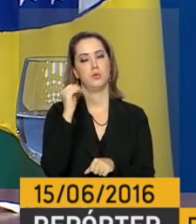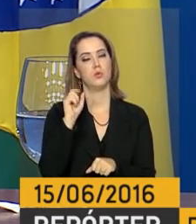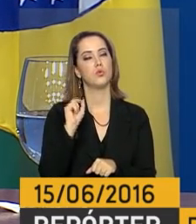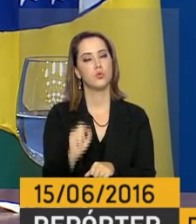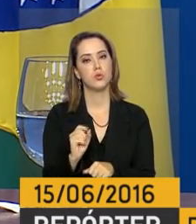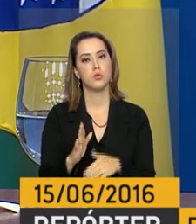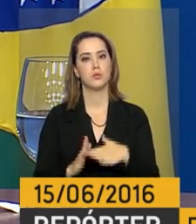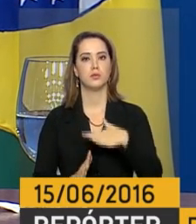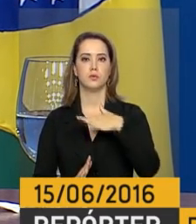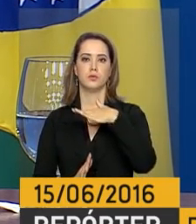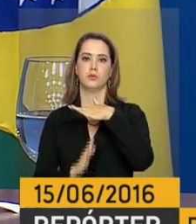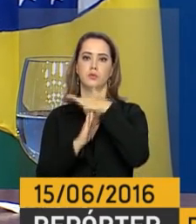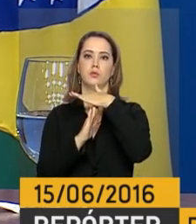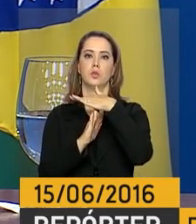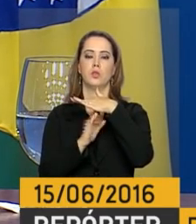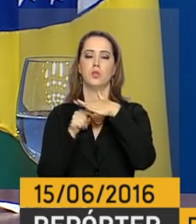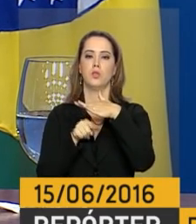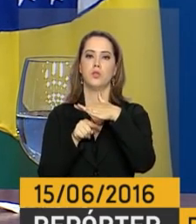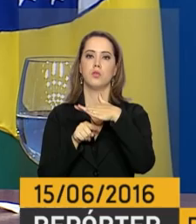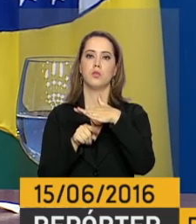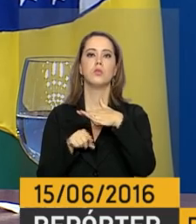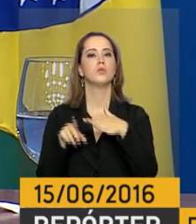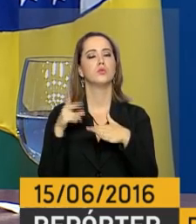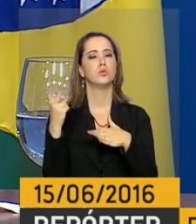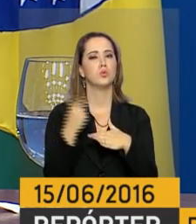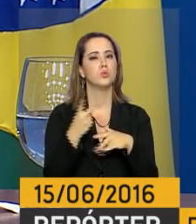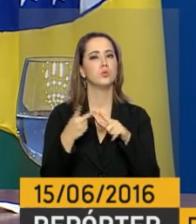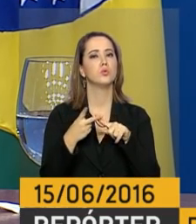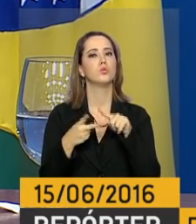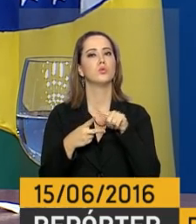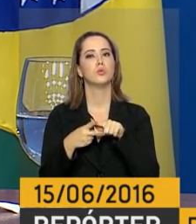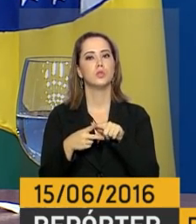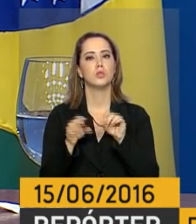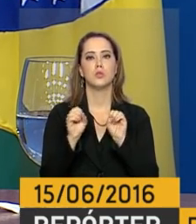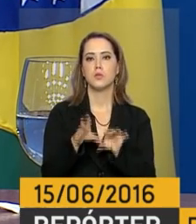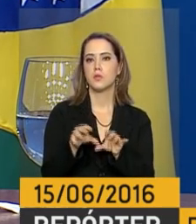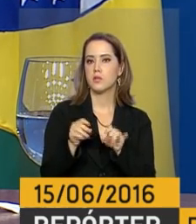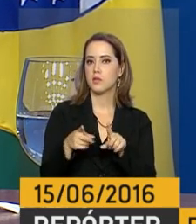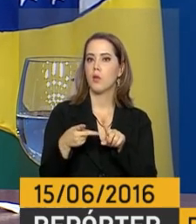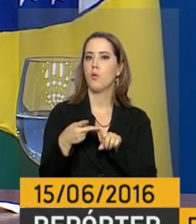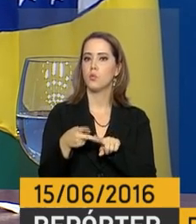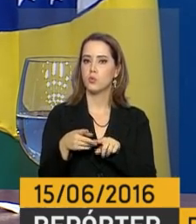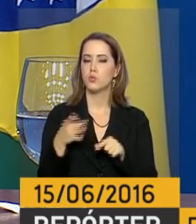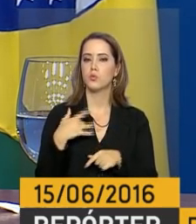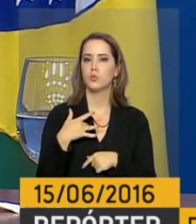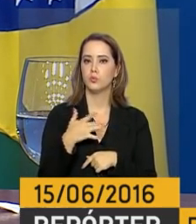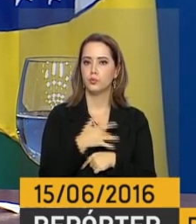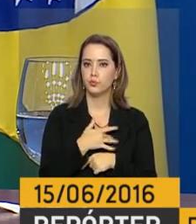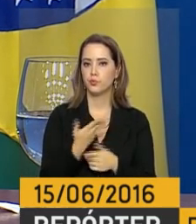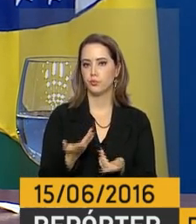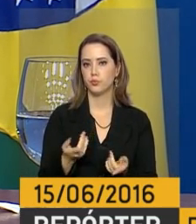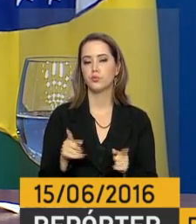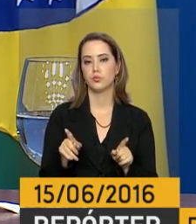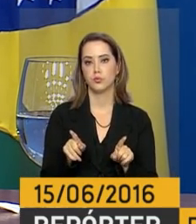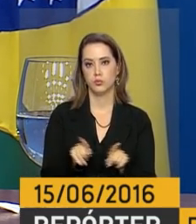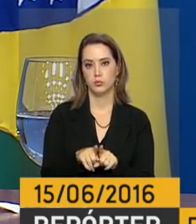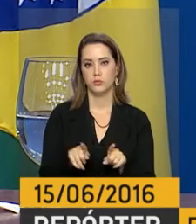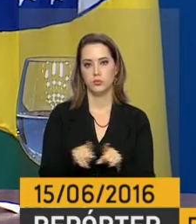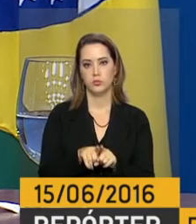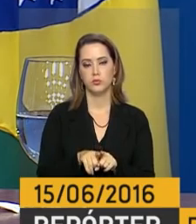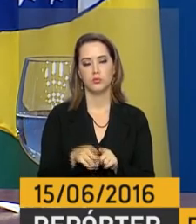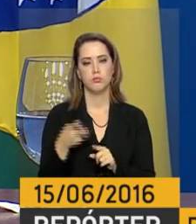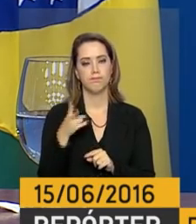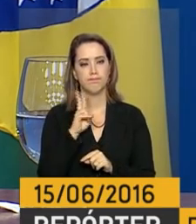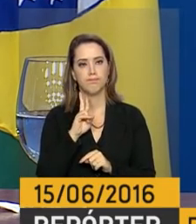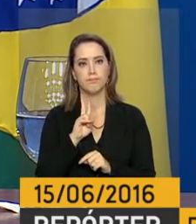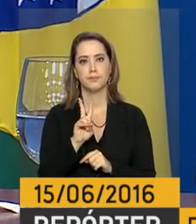teto e endereçar os dois grandes itens de educação e saúde. E aí dentro da nossa